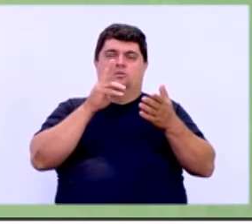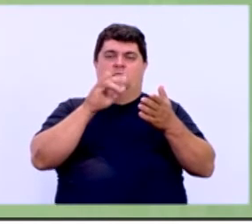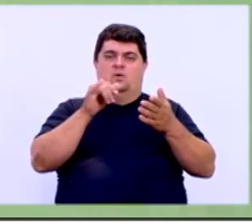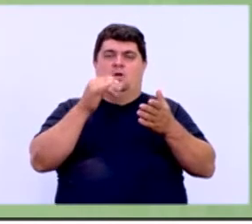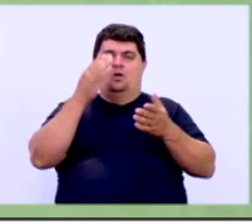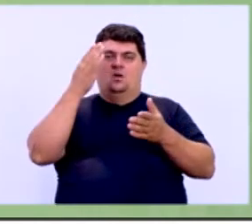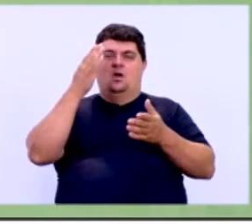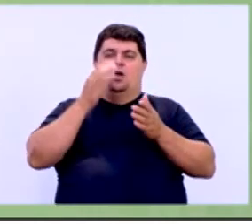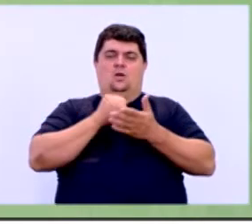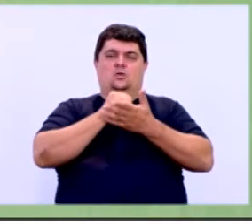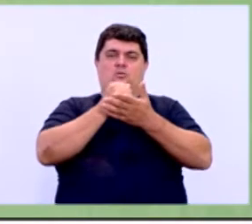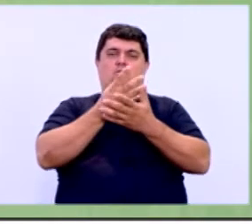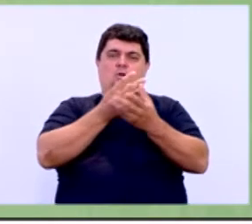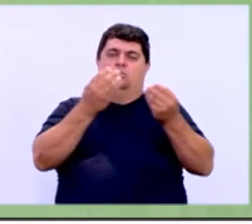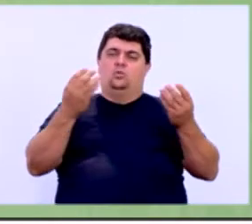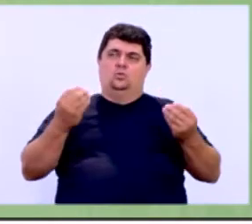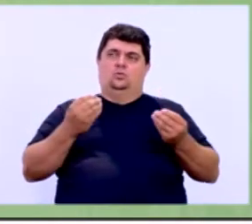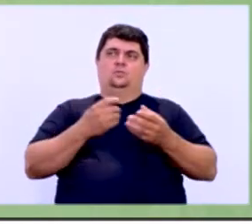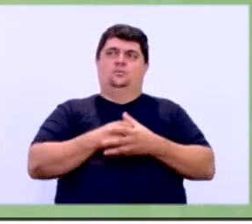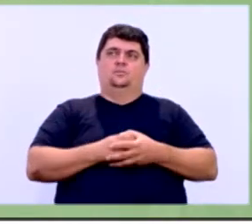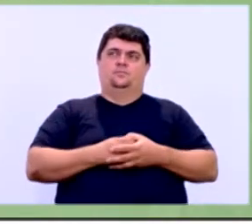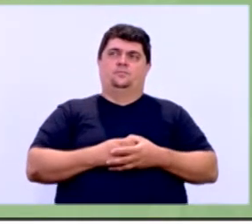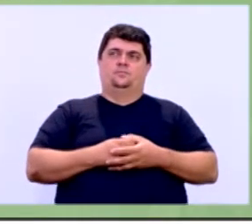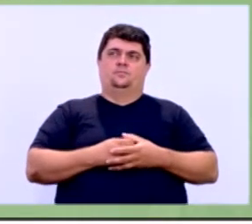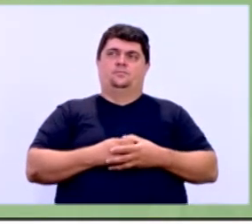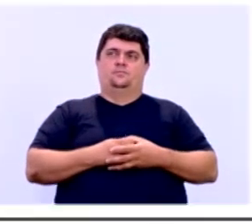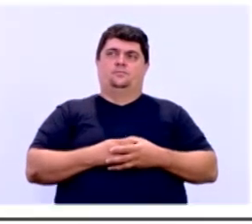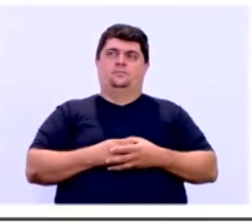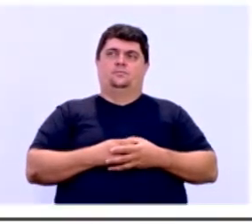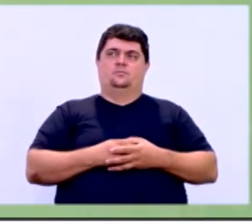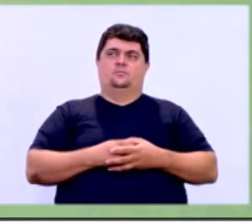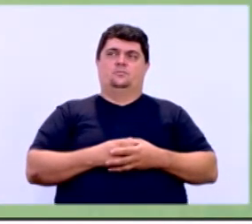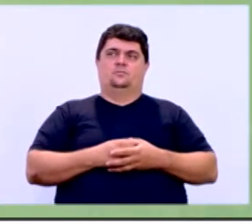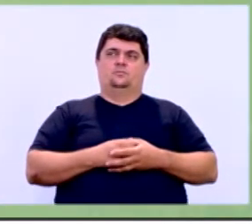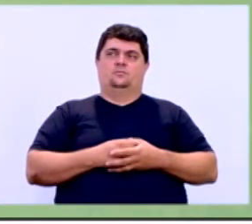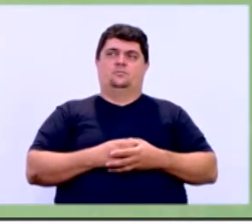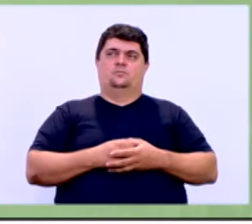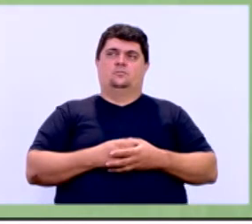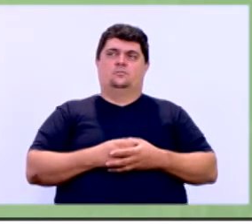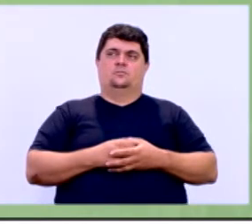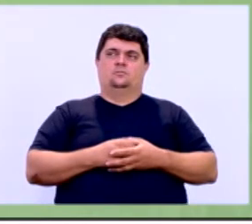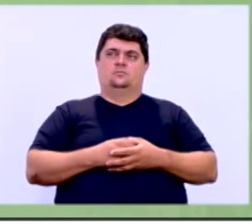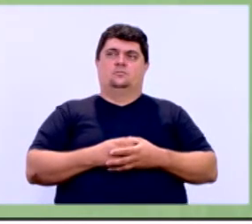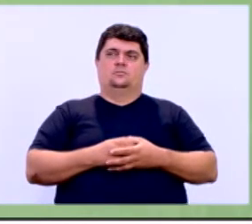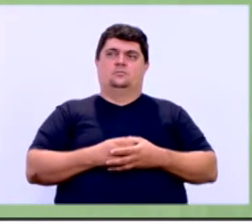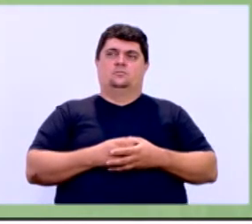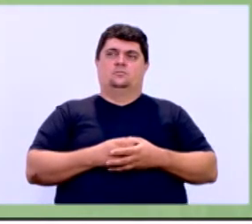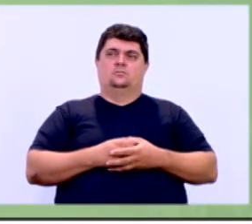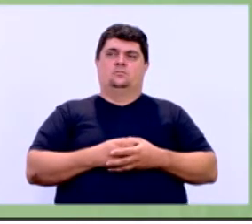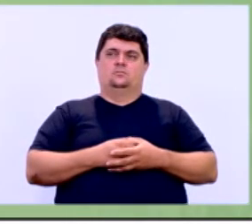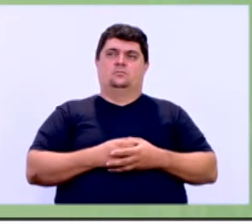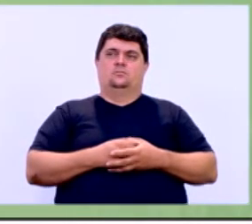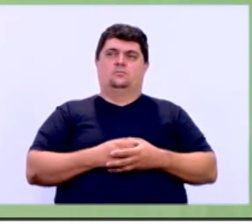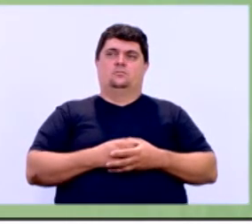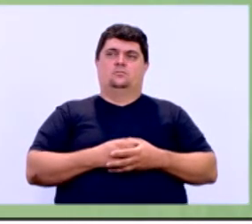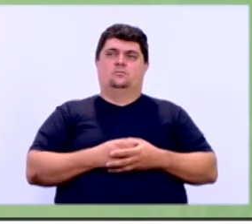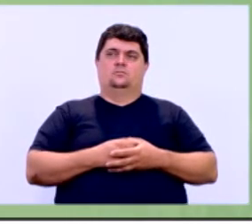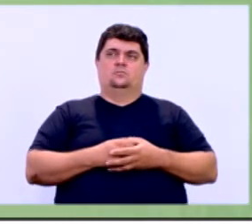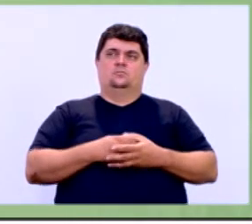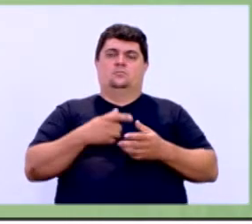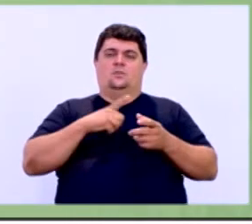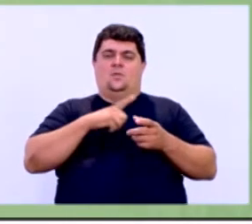certeza irão nos ajudar, né, na obtenção de um planejamento financeiro de uma forma eficiente